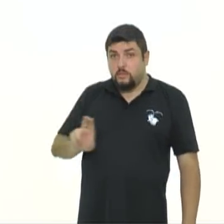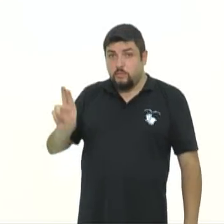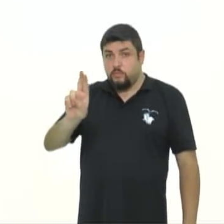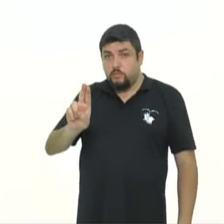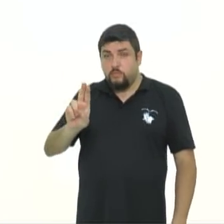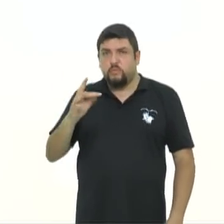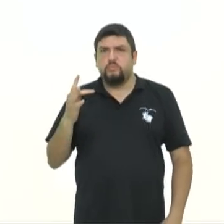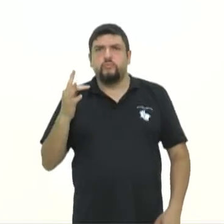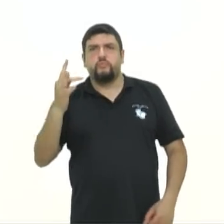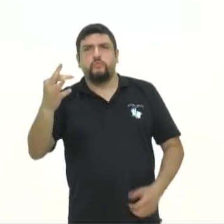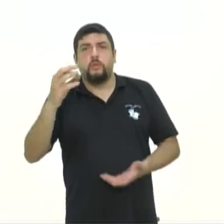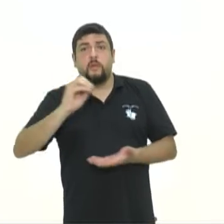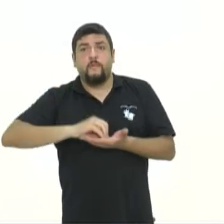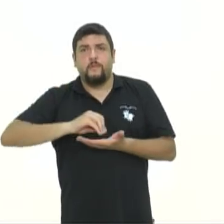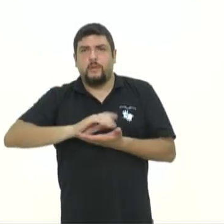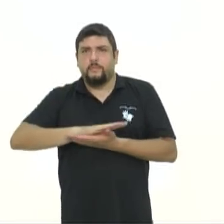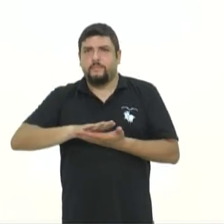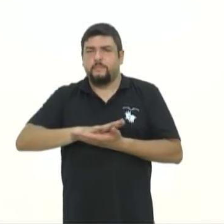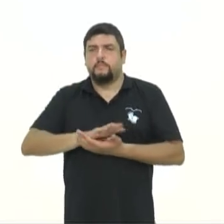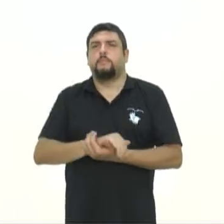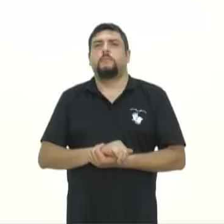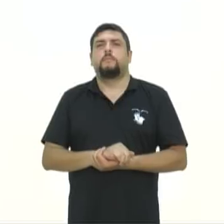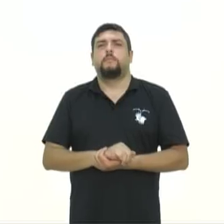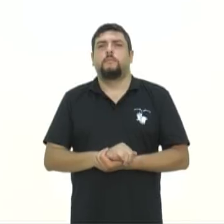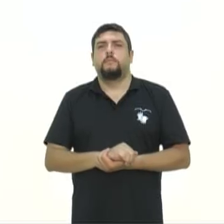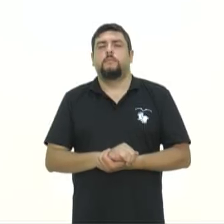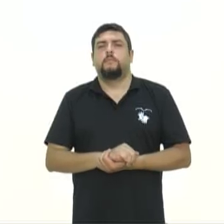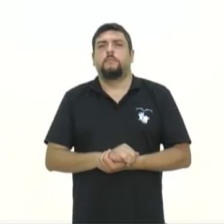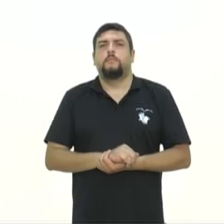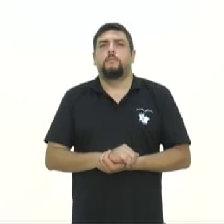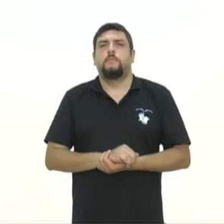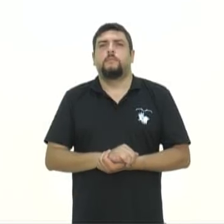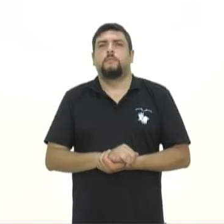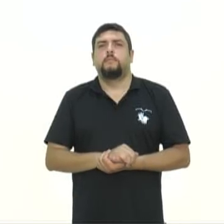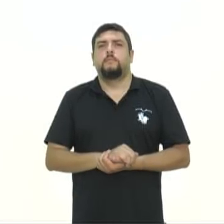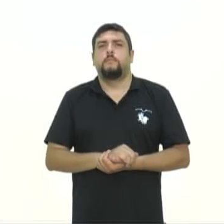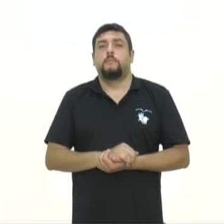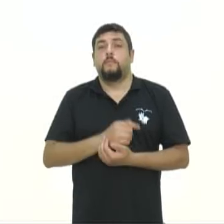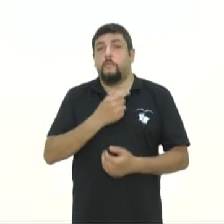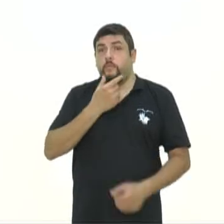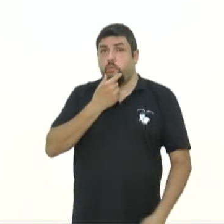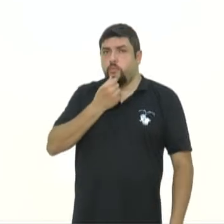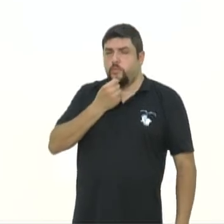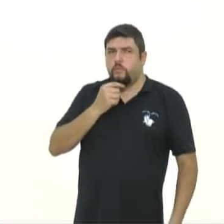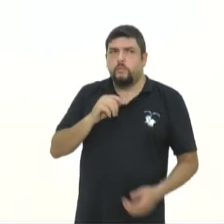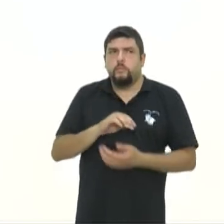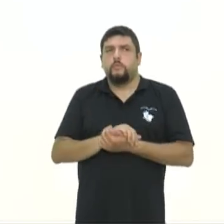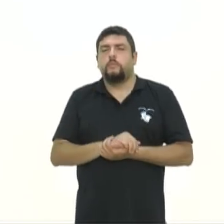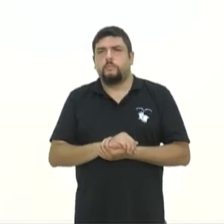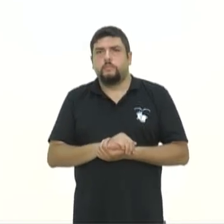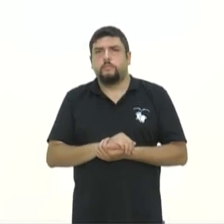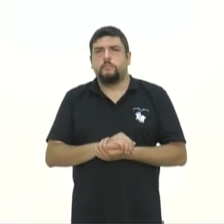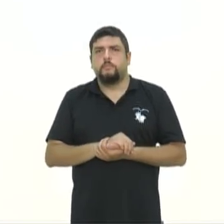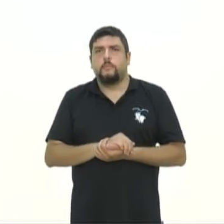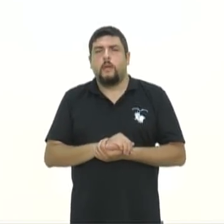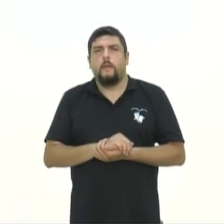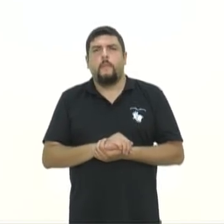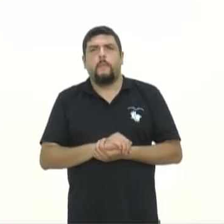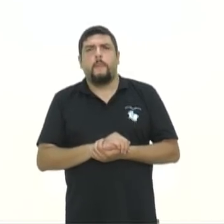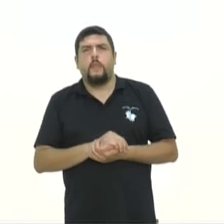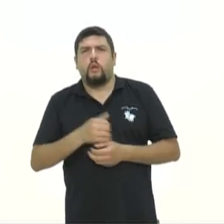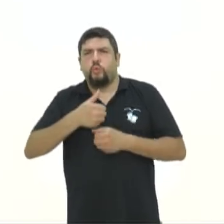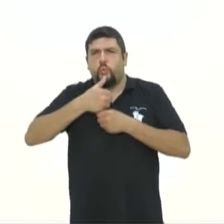Faltar. O título, Sabendo Usar, Não Vai Faltar. Daí vem o menininho. Aquele milkshake